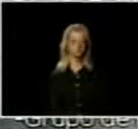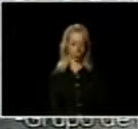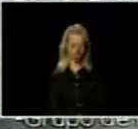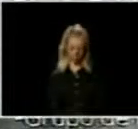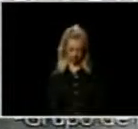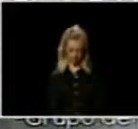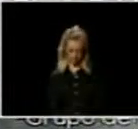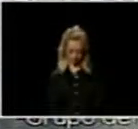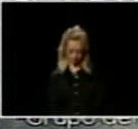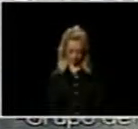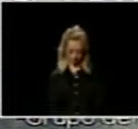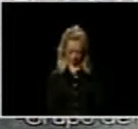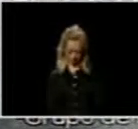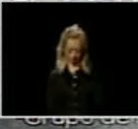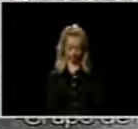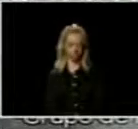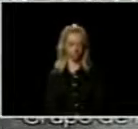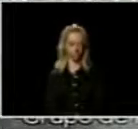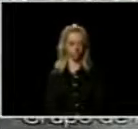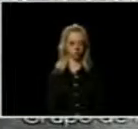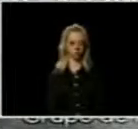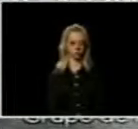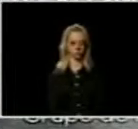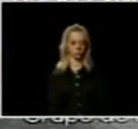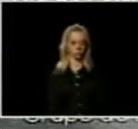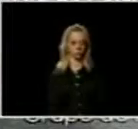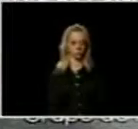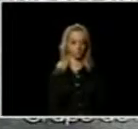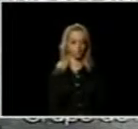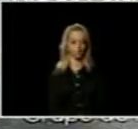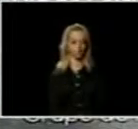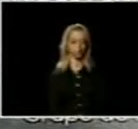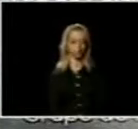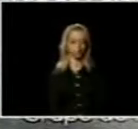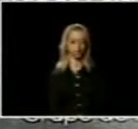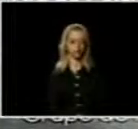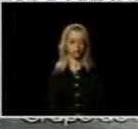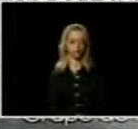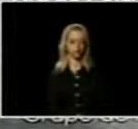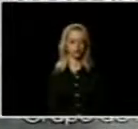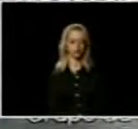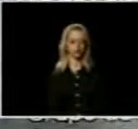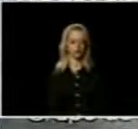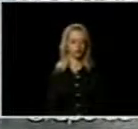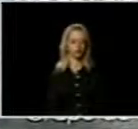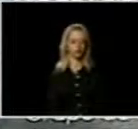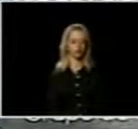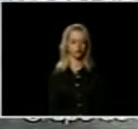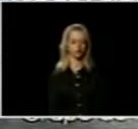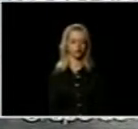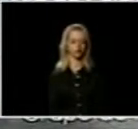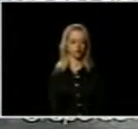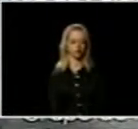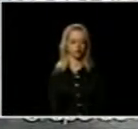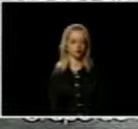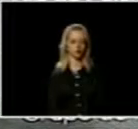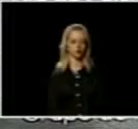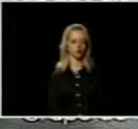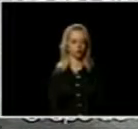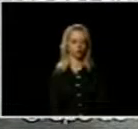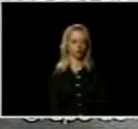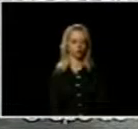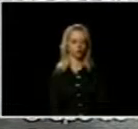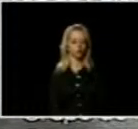Da prefeitura é dia 22, né? Sessão solene da cultura municipal. Então, esse é da prefeitura. O nosso ali, que está em branco, é